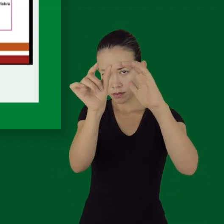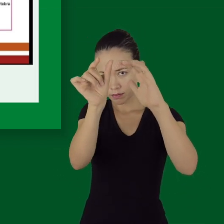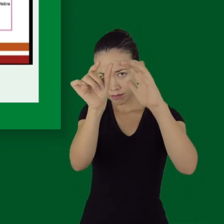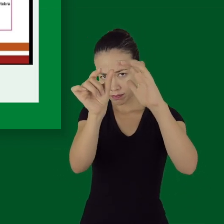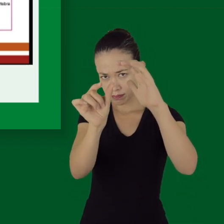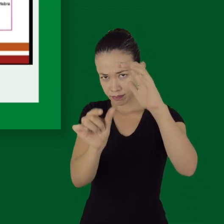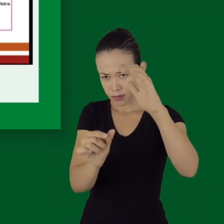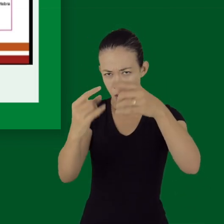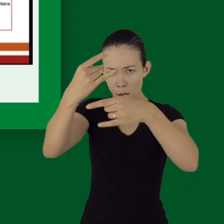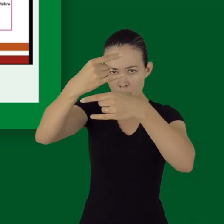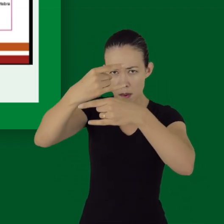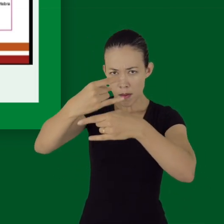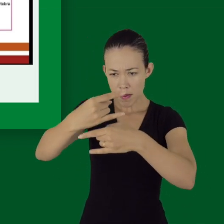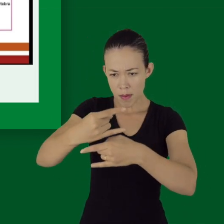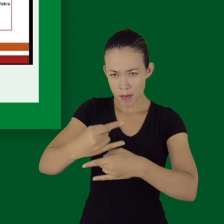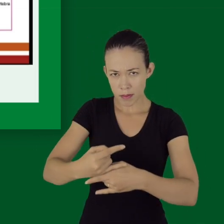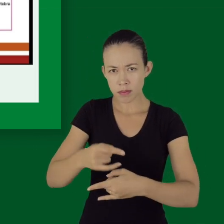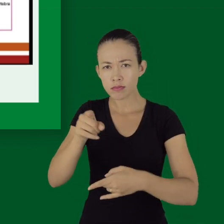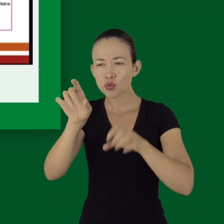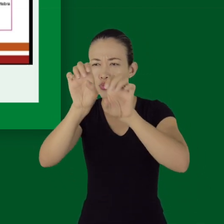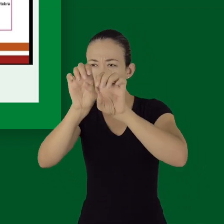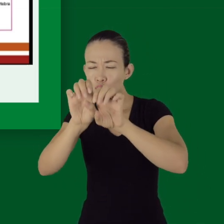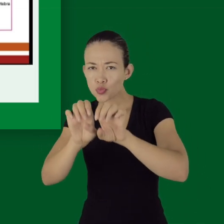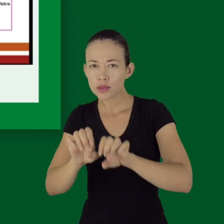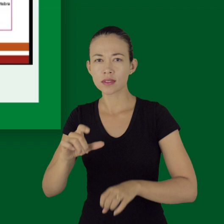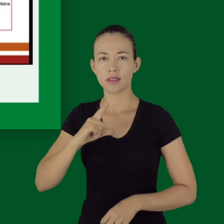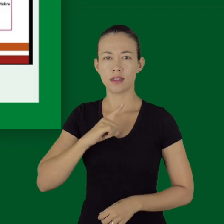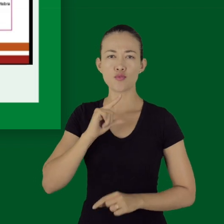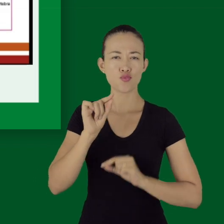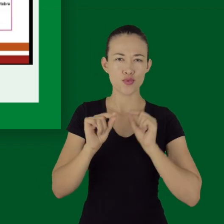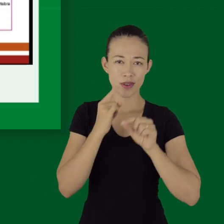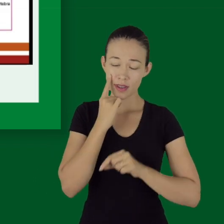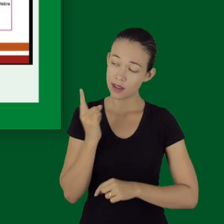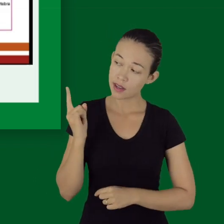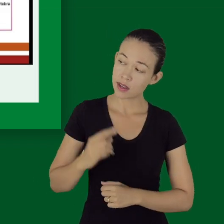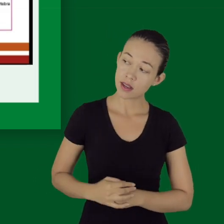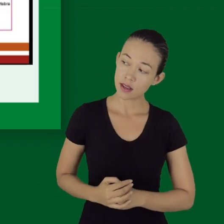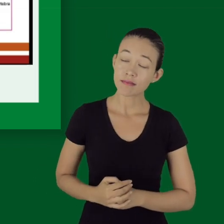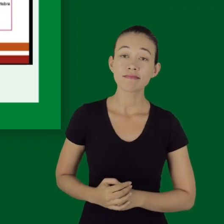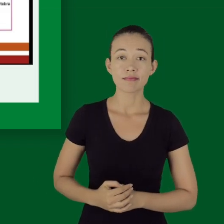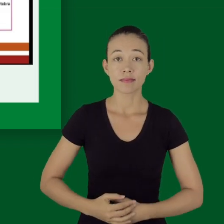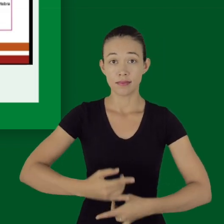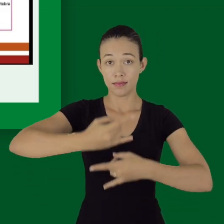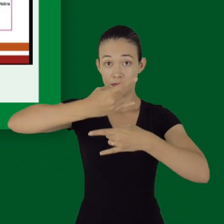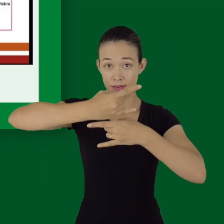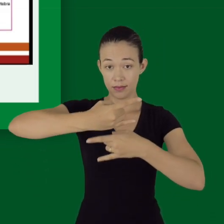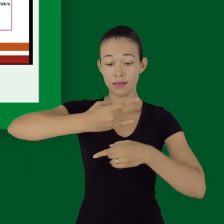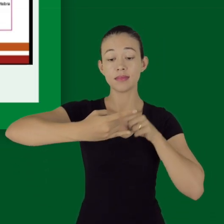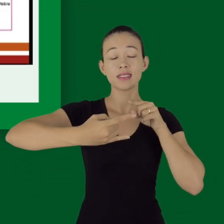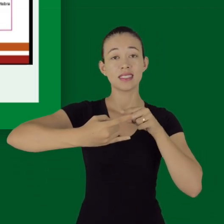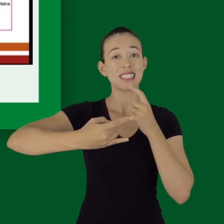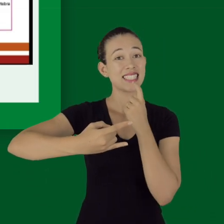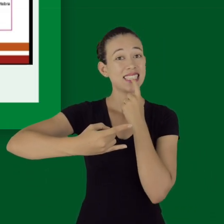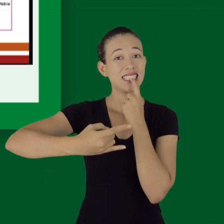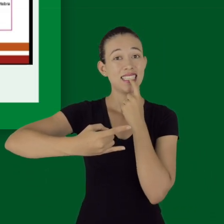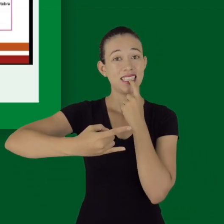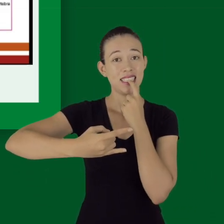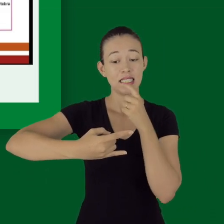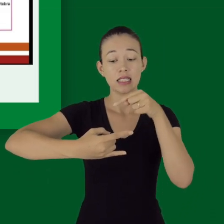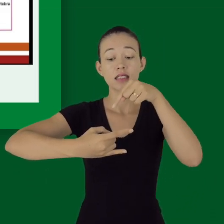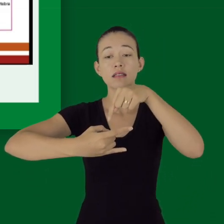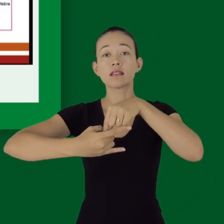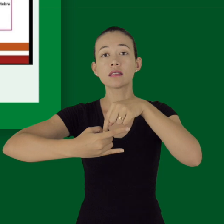corpo vertebral, que ele é uma estrutura óssea que protege a coluna, né? Lá dentro do forame passa a coluna,